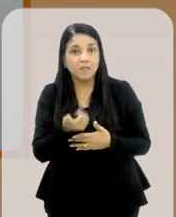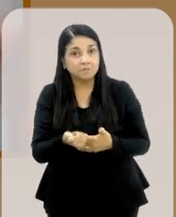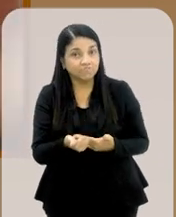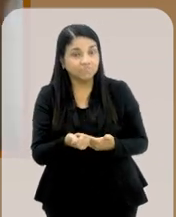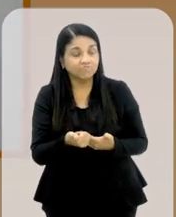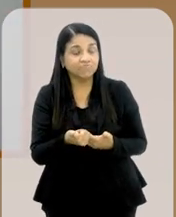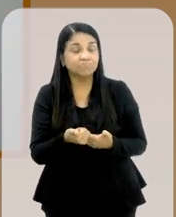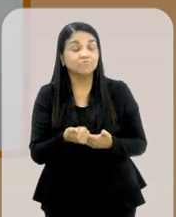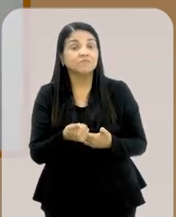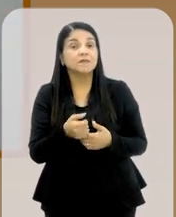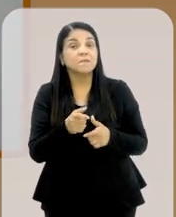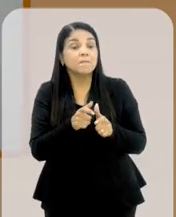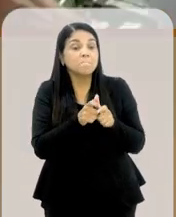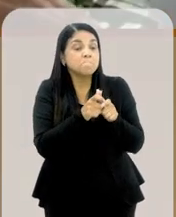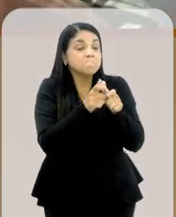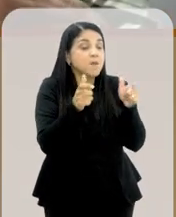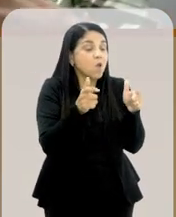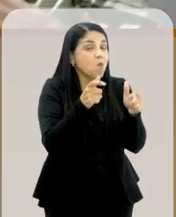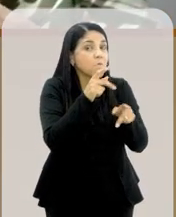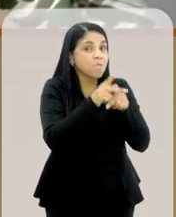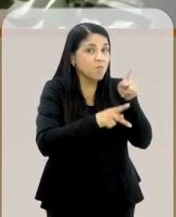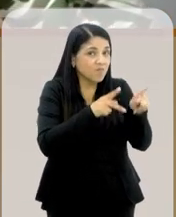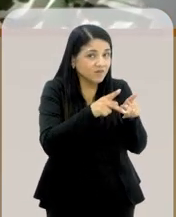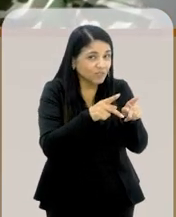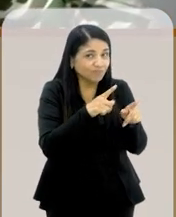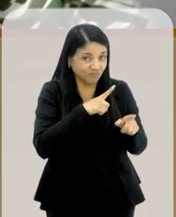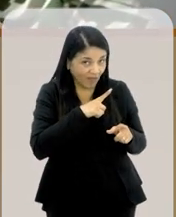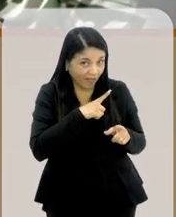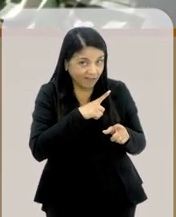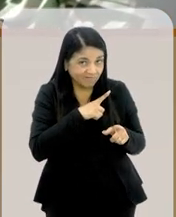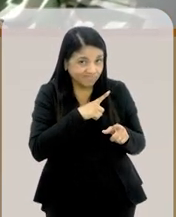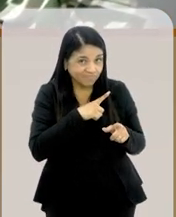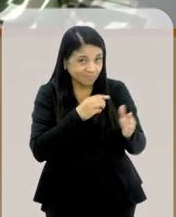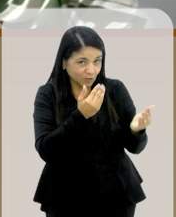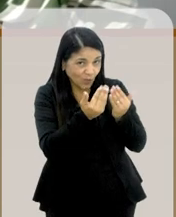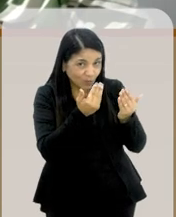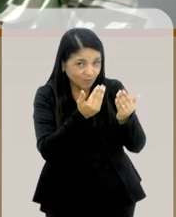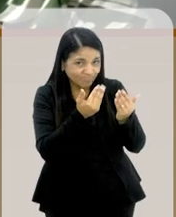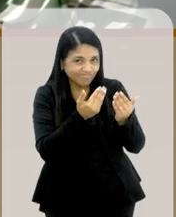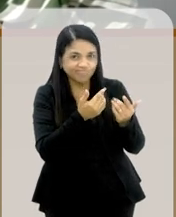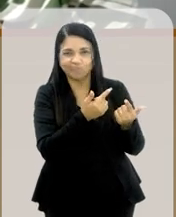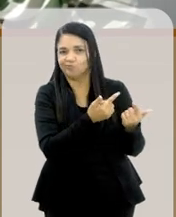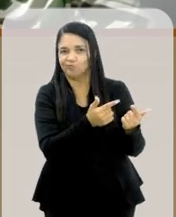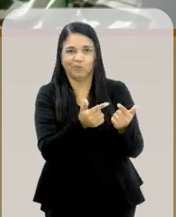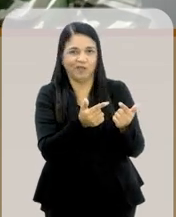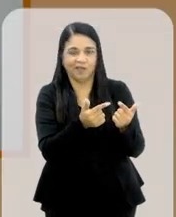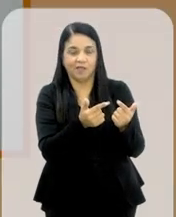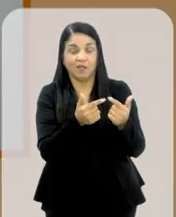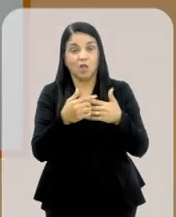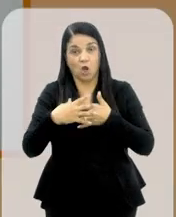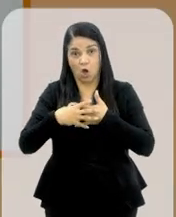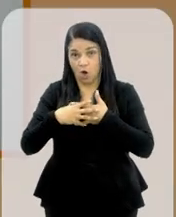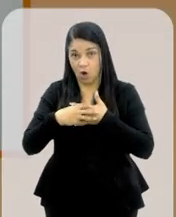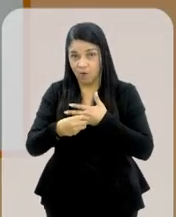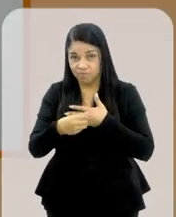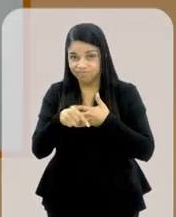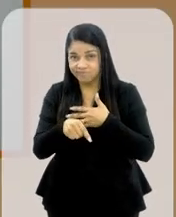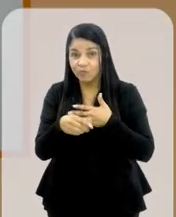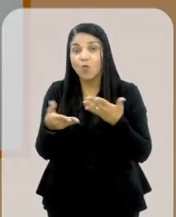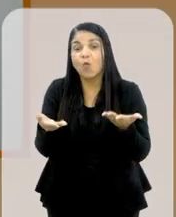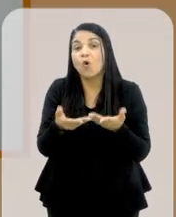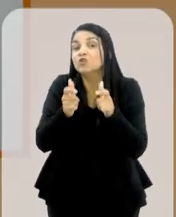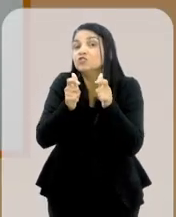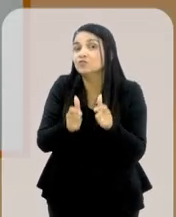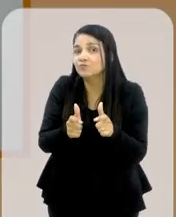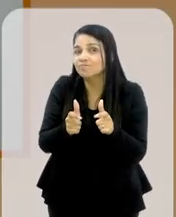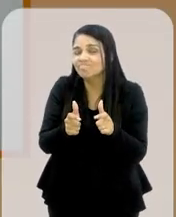bem. Mas a maioria da população tem essa condição? A maioria dos órfãos hoje